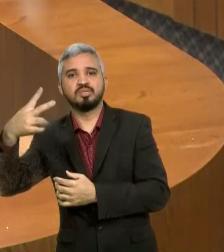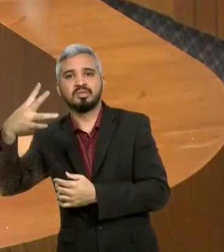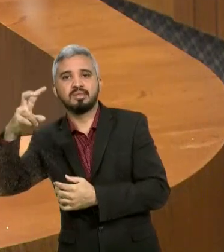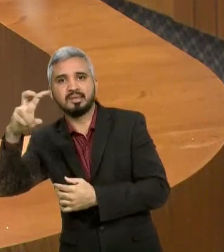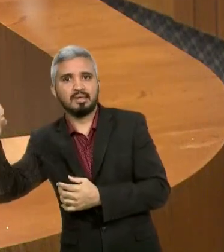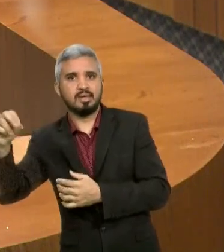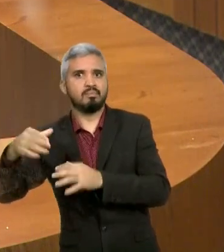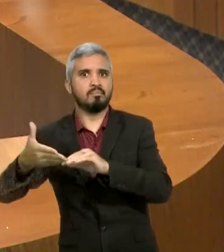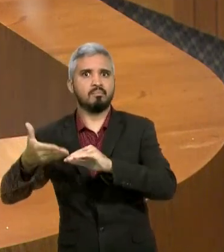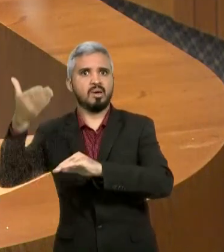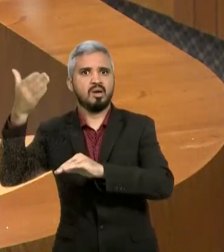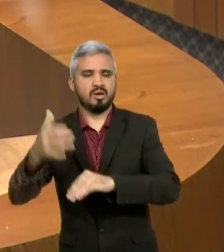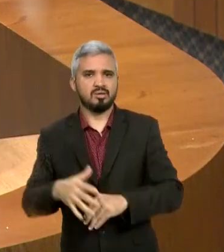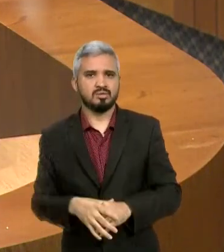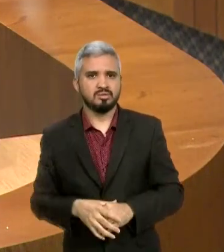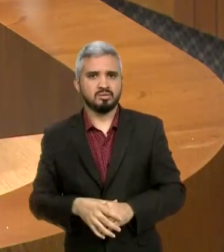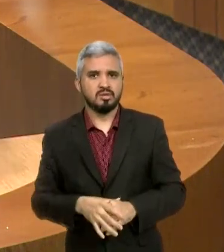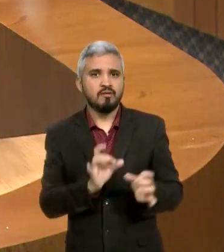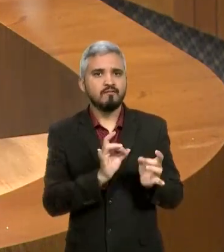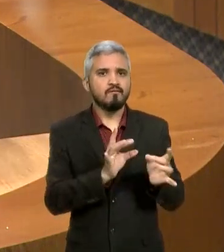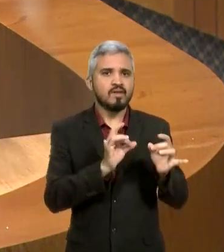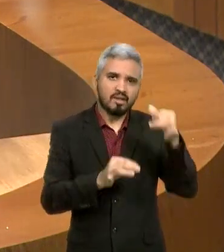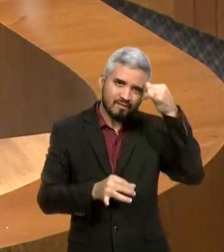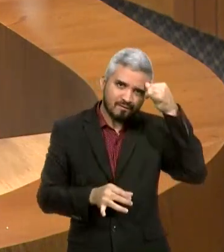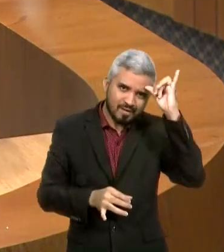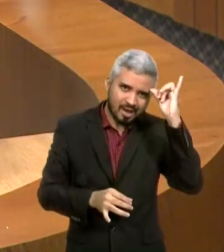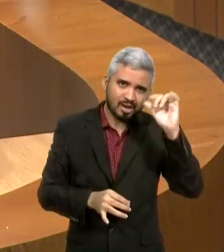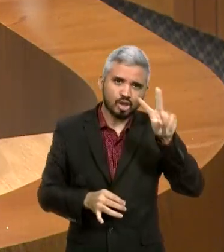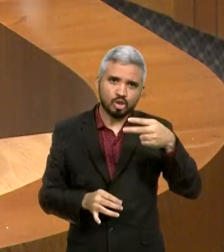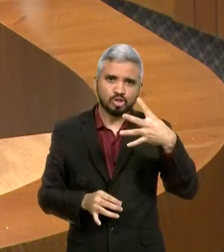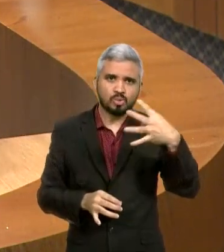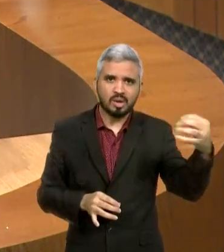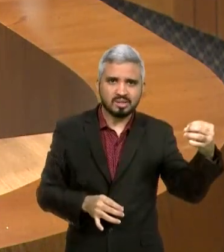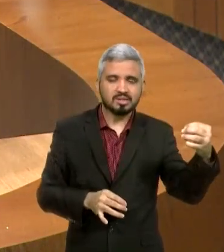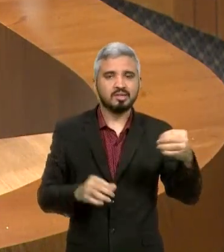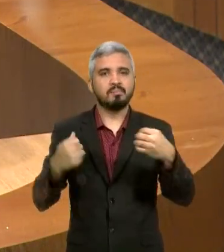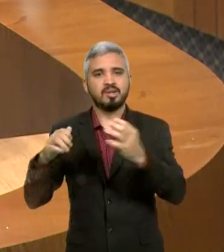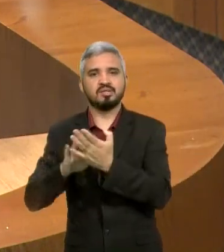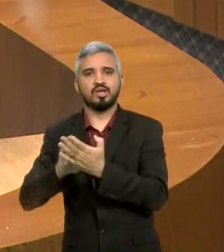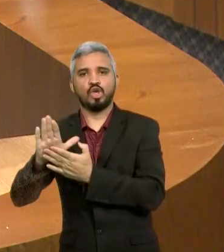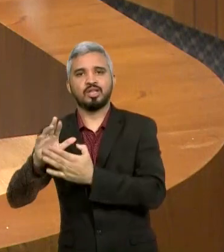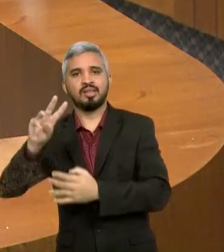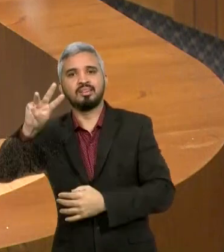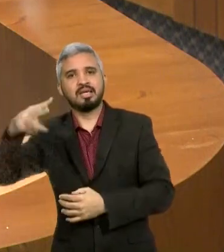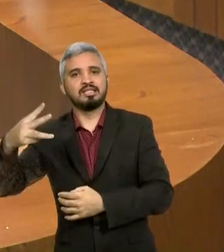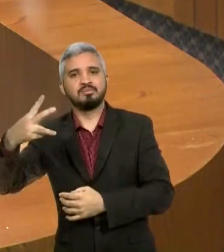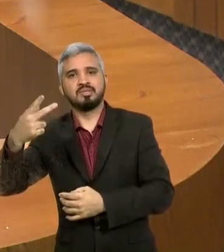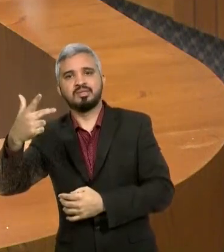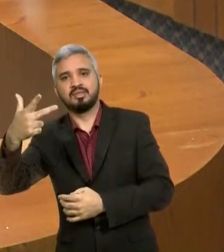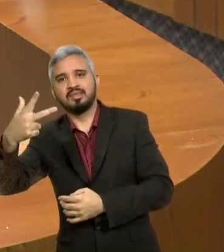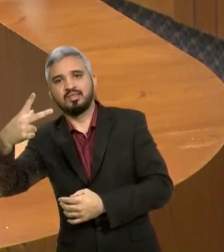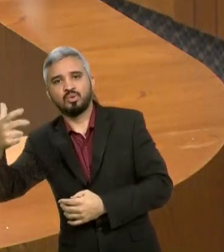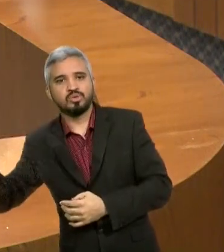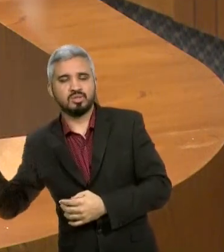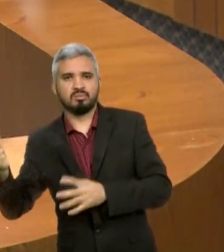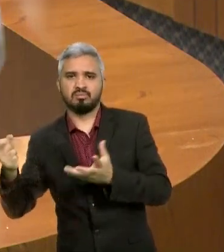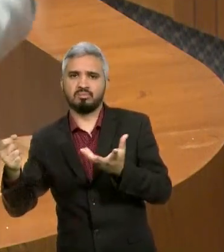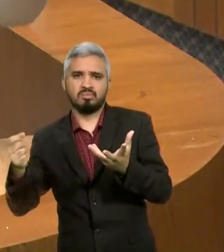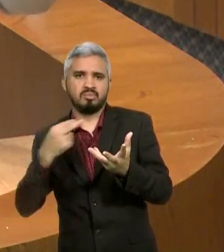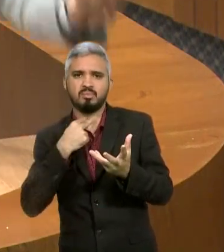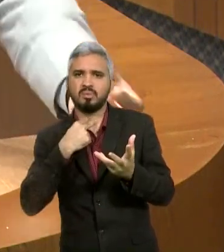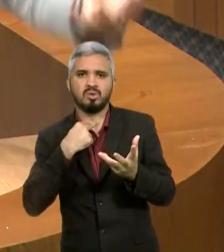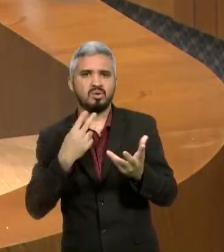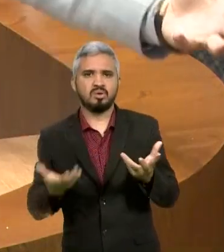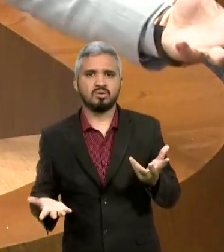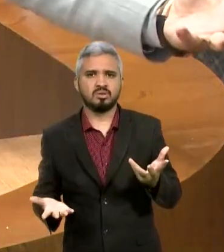de certa forma, burlando as normas, a legalidade, porque está inserindo informação que não é verídica, não